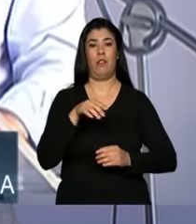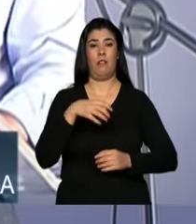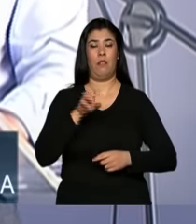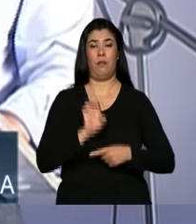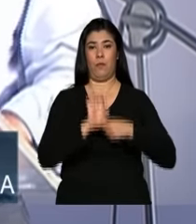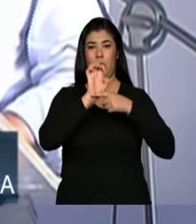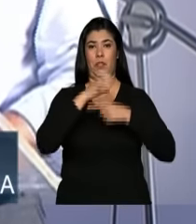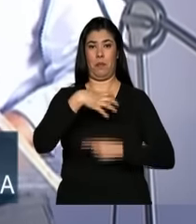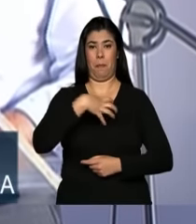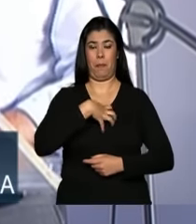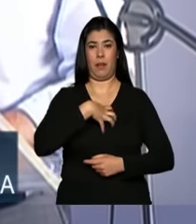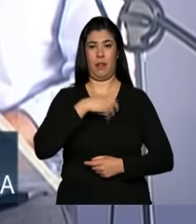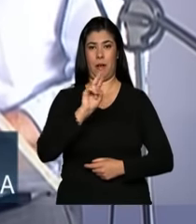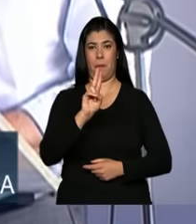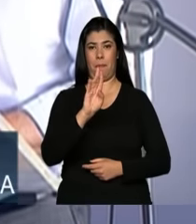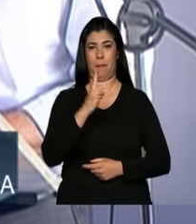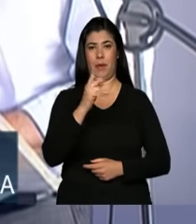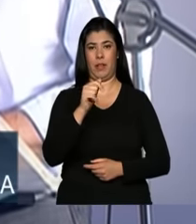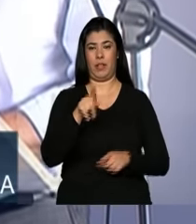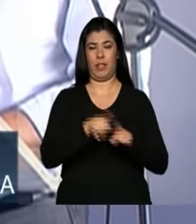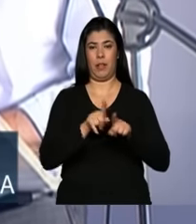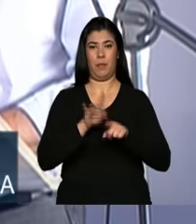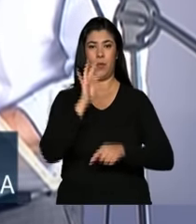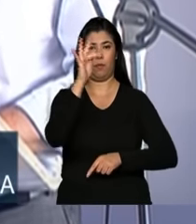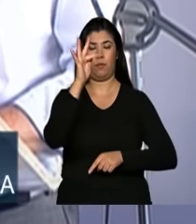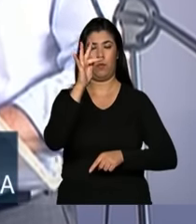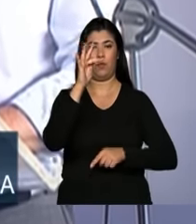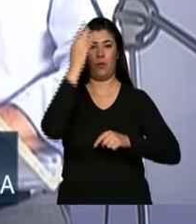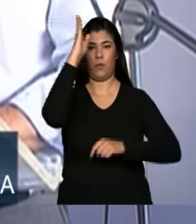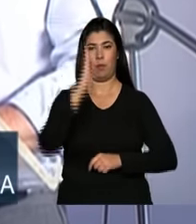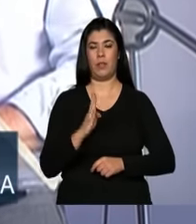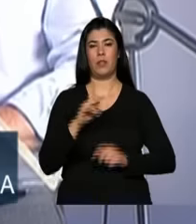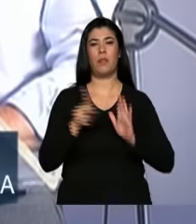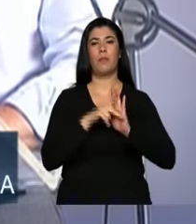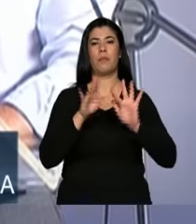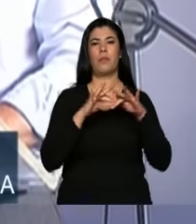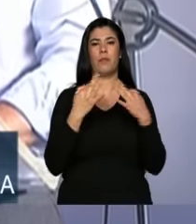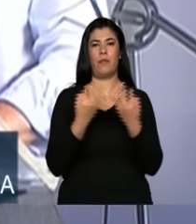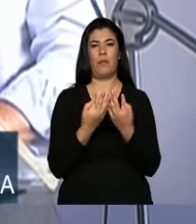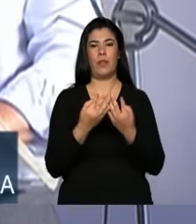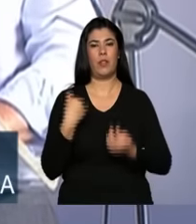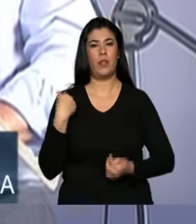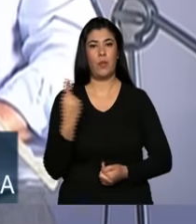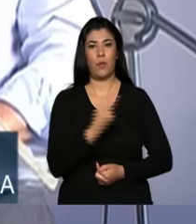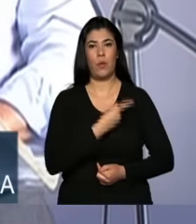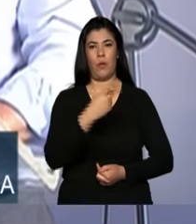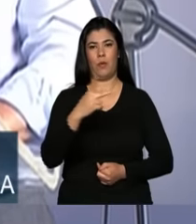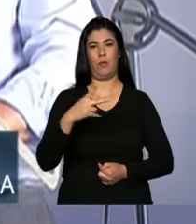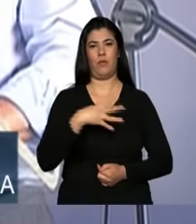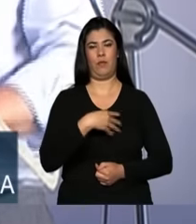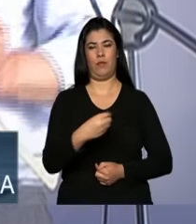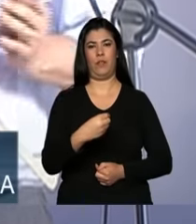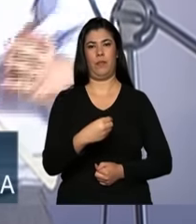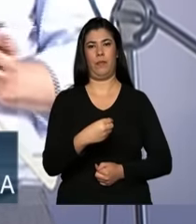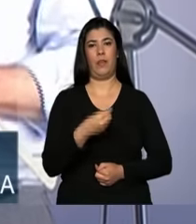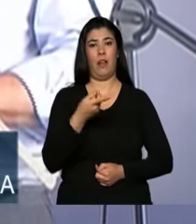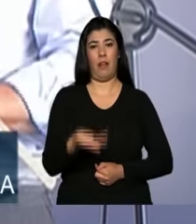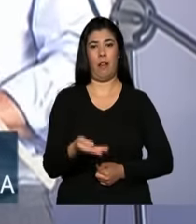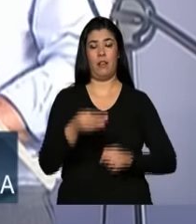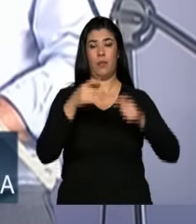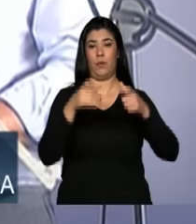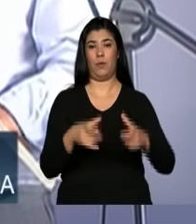o futuro do Brasil, que é a nossa família, que são os nossos filhos. É o